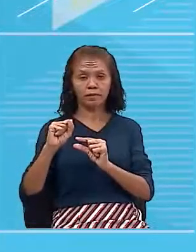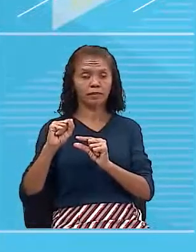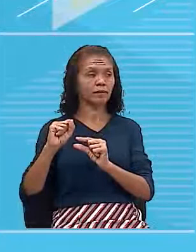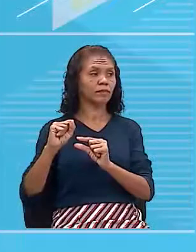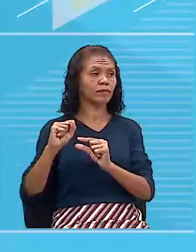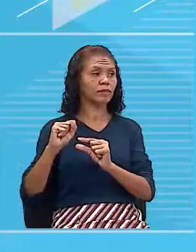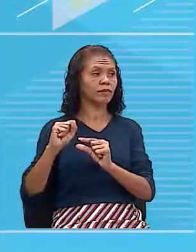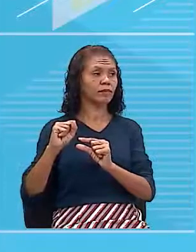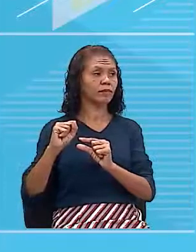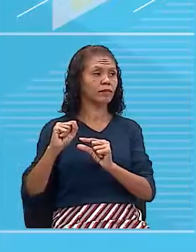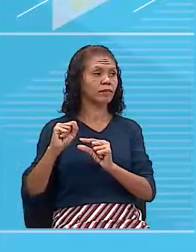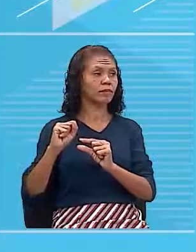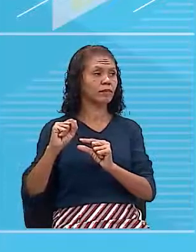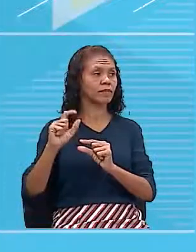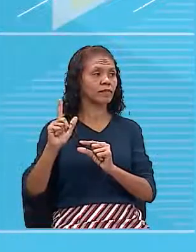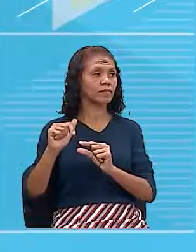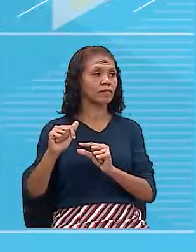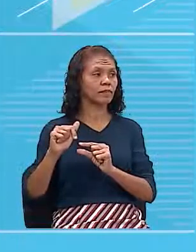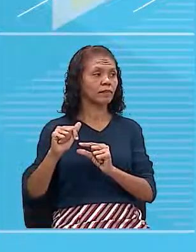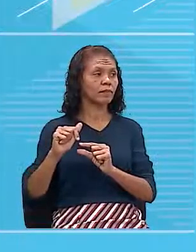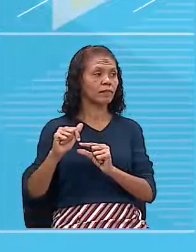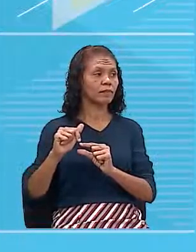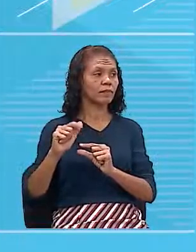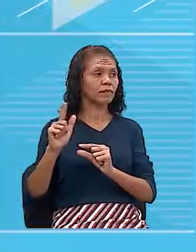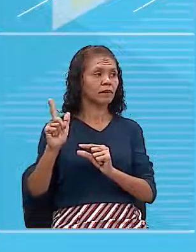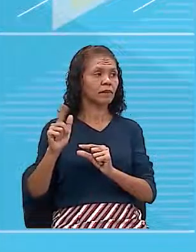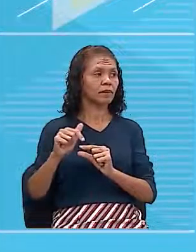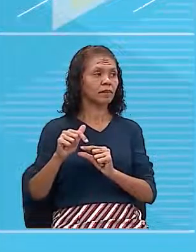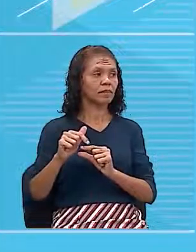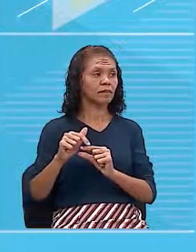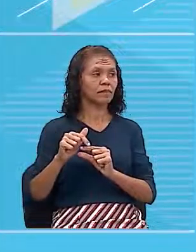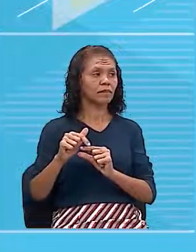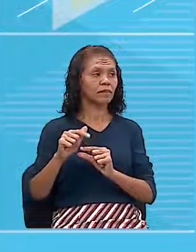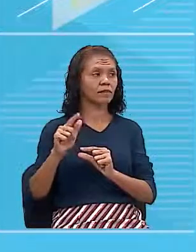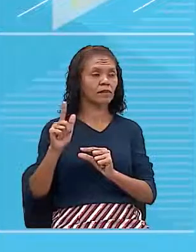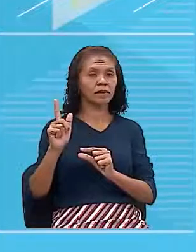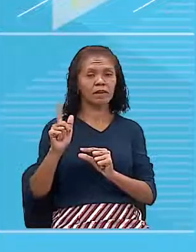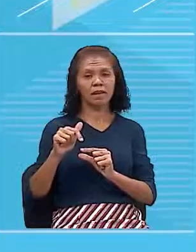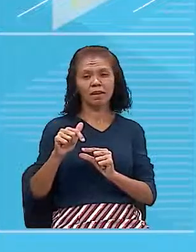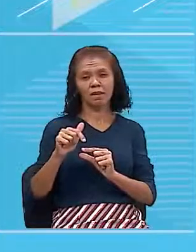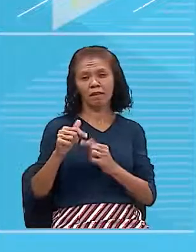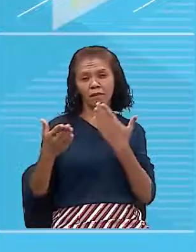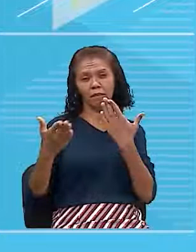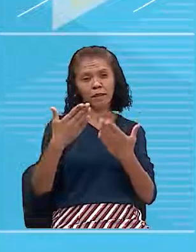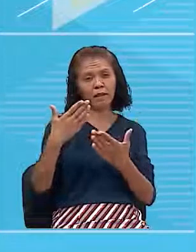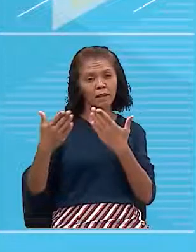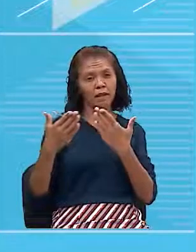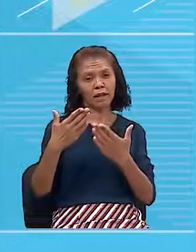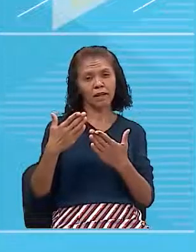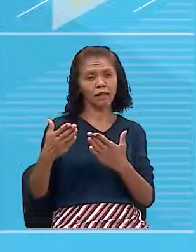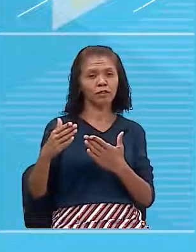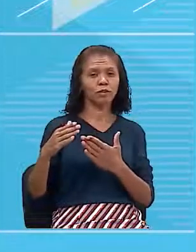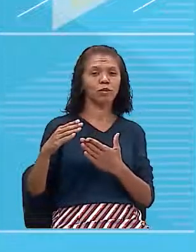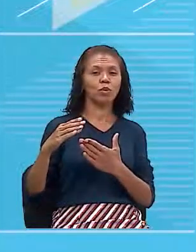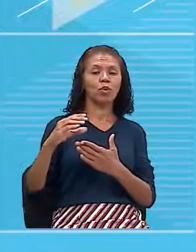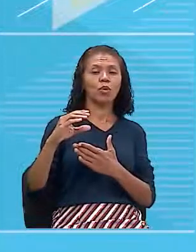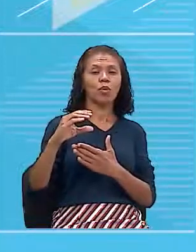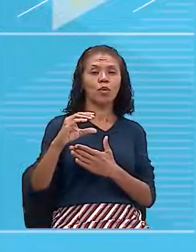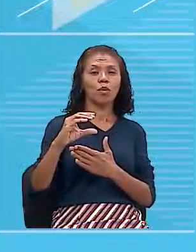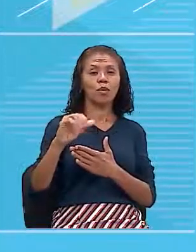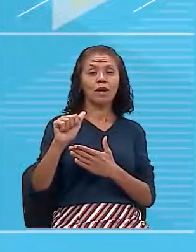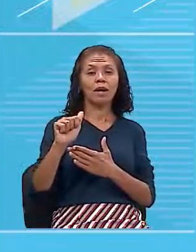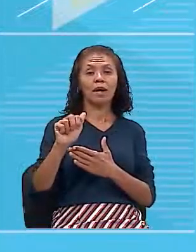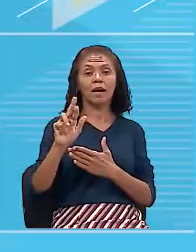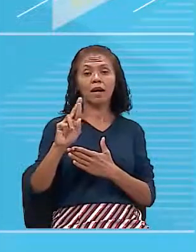essa bateria Zinha da célula como se fosse um carregador portátil Então vamos trazer para nossa realidade